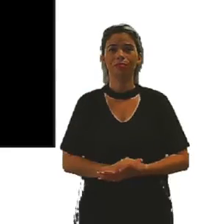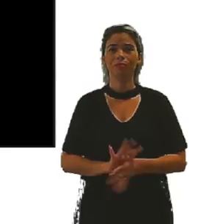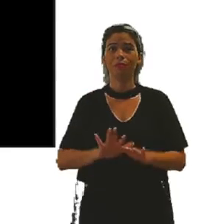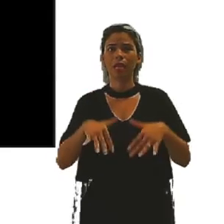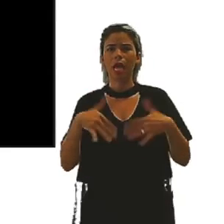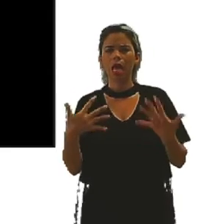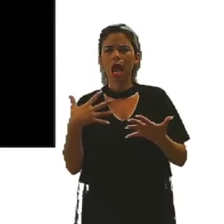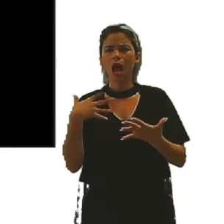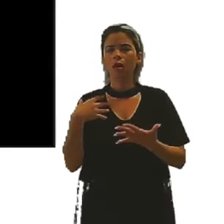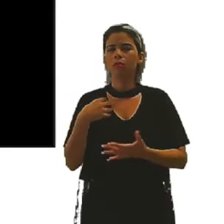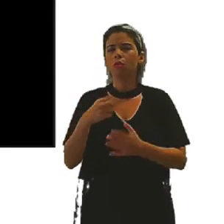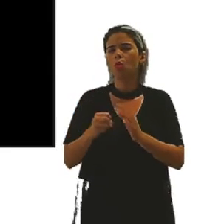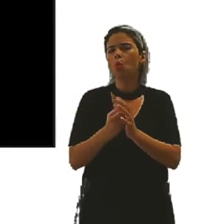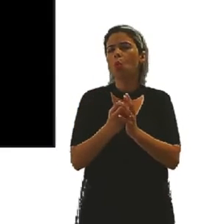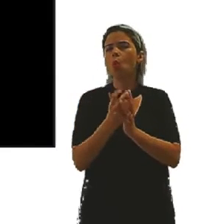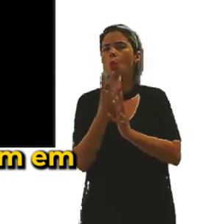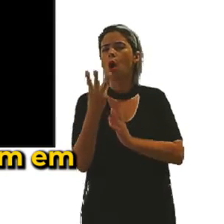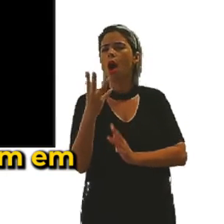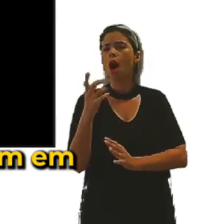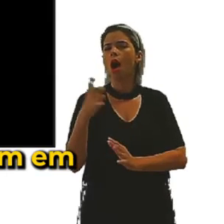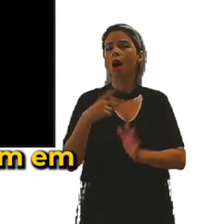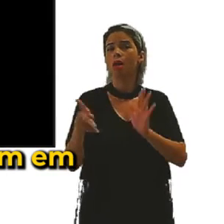de homicídios